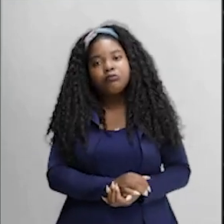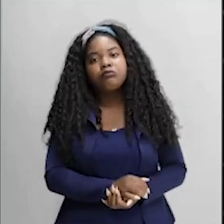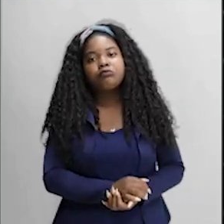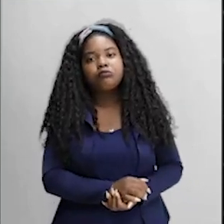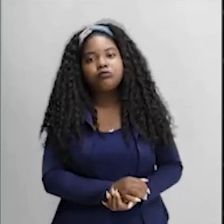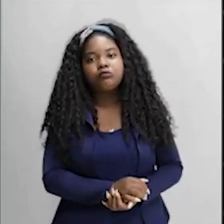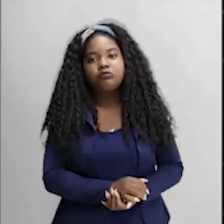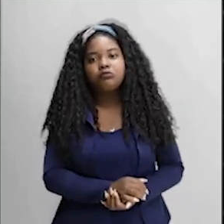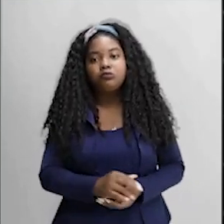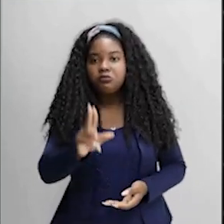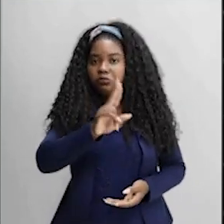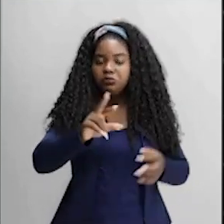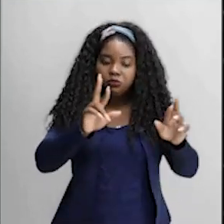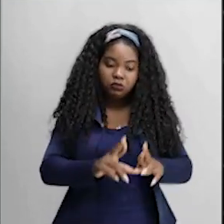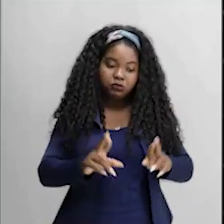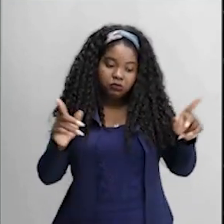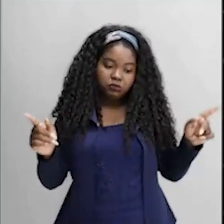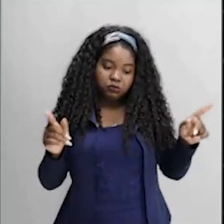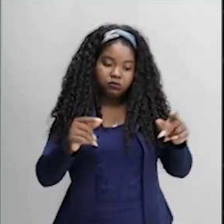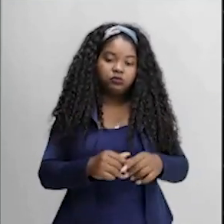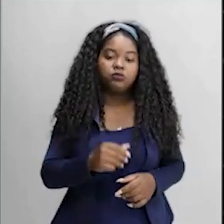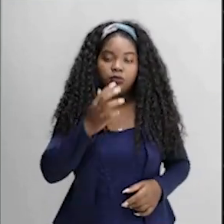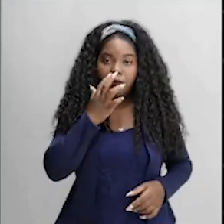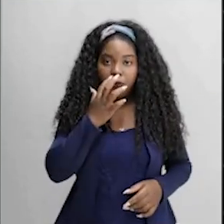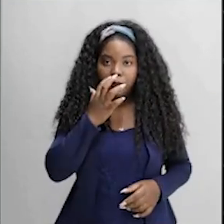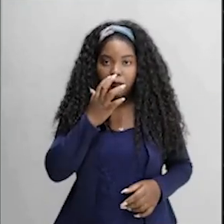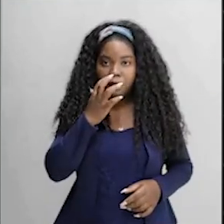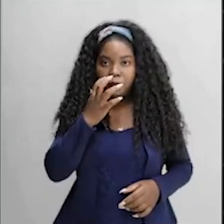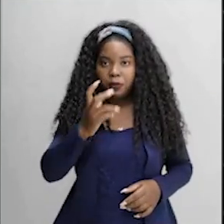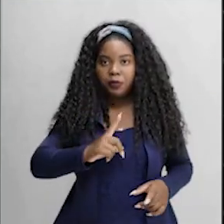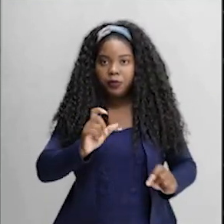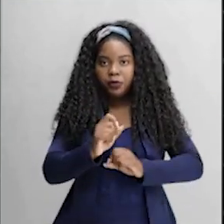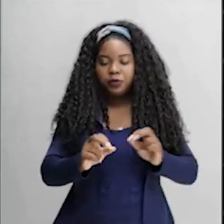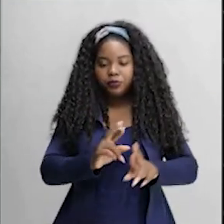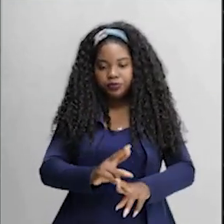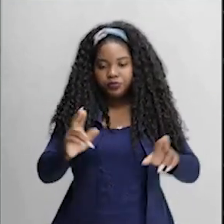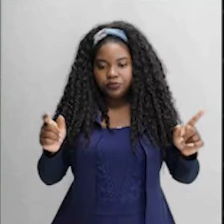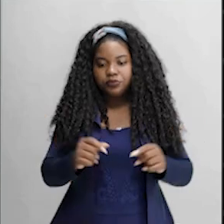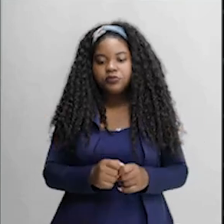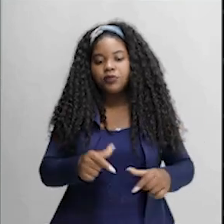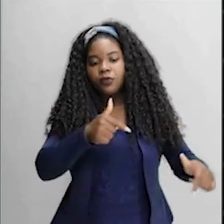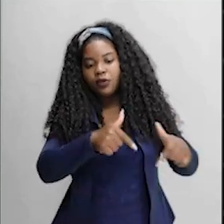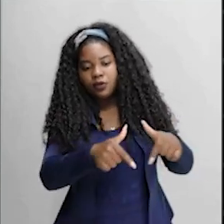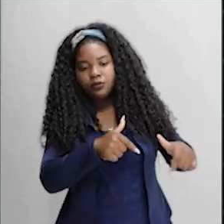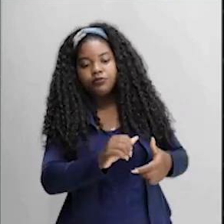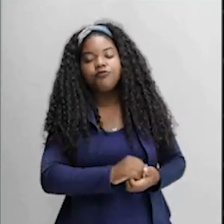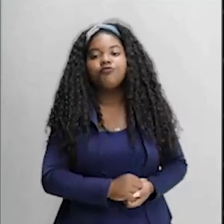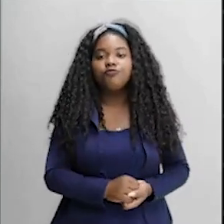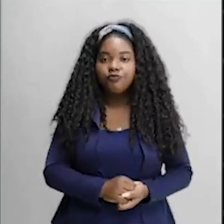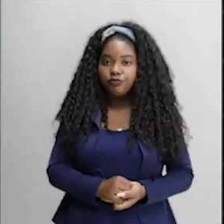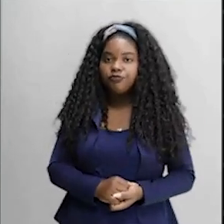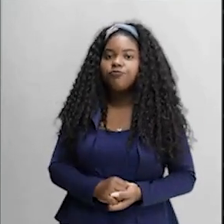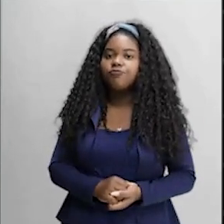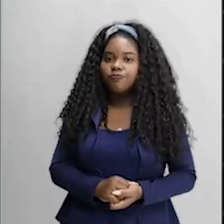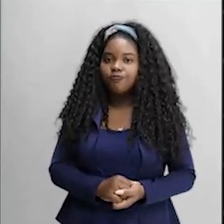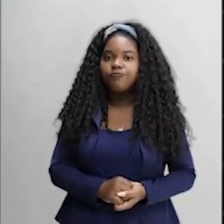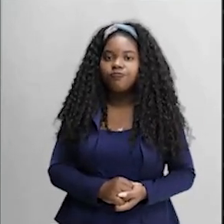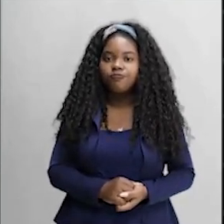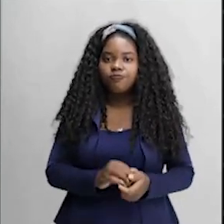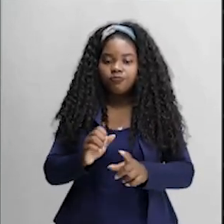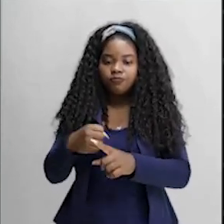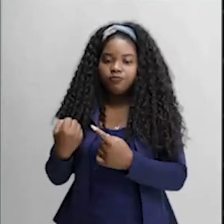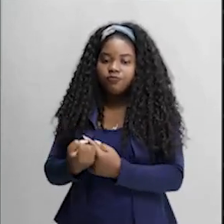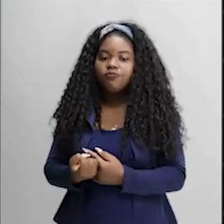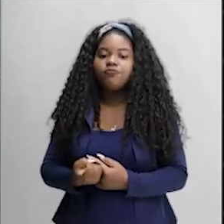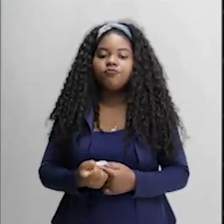lugares utilizam como diferenciação até de gênero. Assim como existe essa diferenciação de trabalho por idade, em algumas sociedades diferenciam isso, as